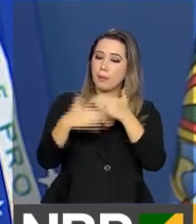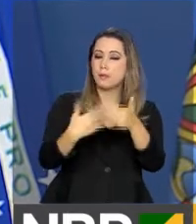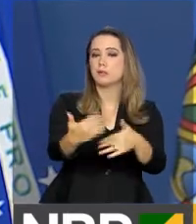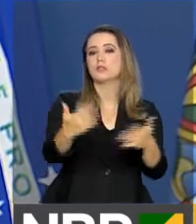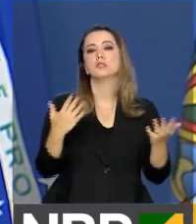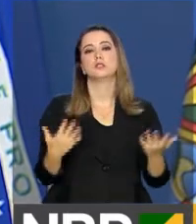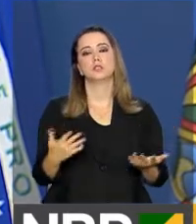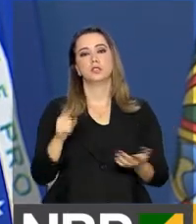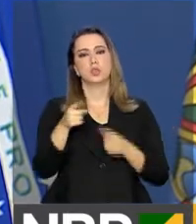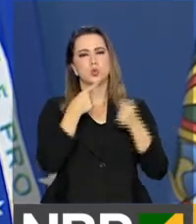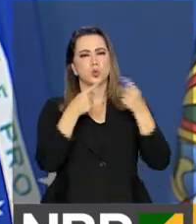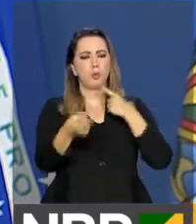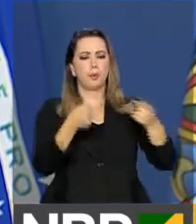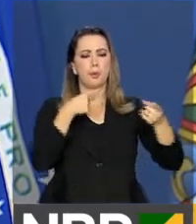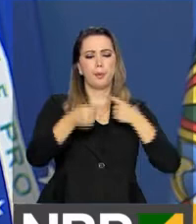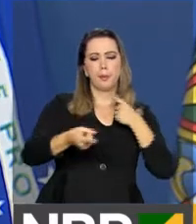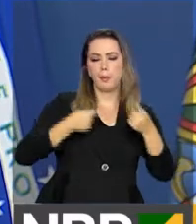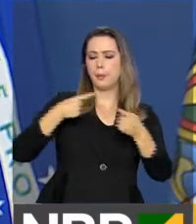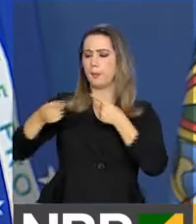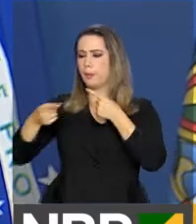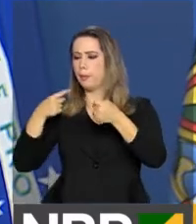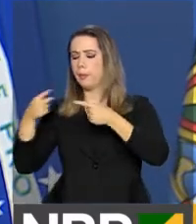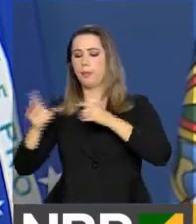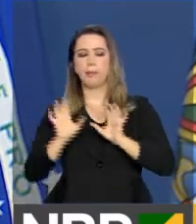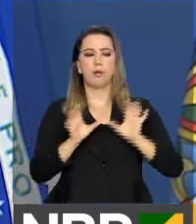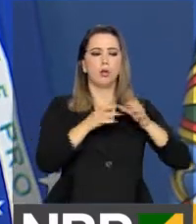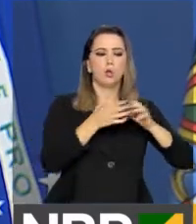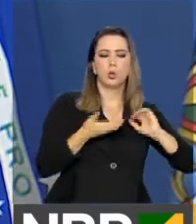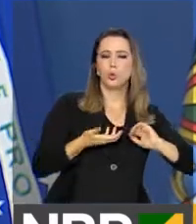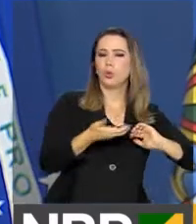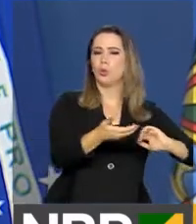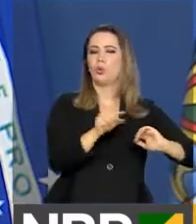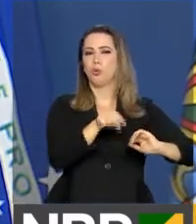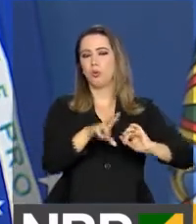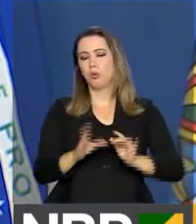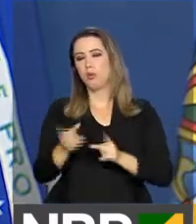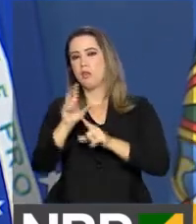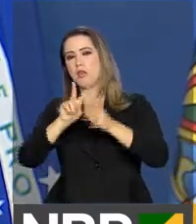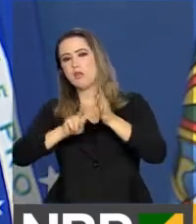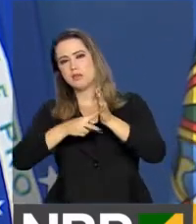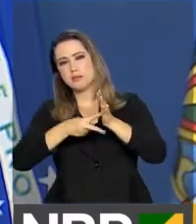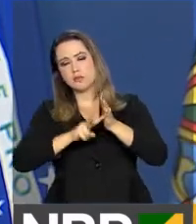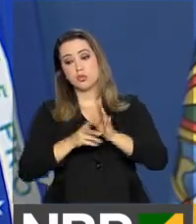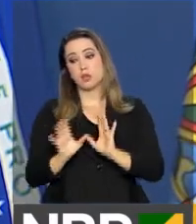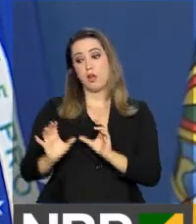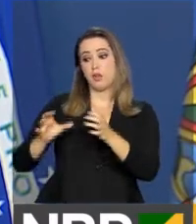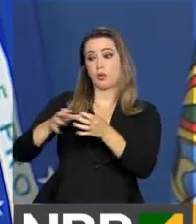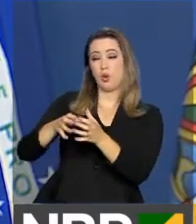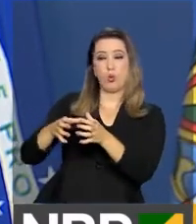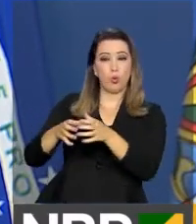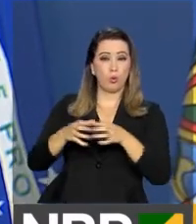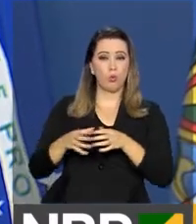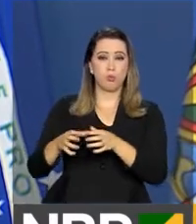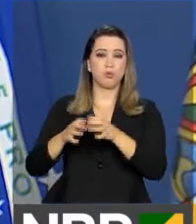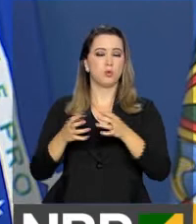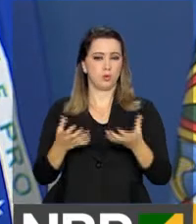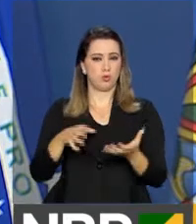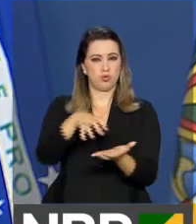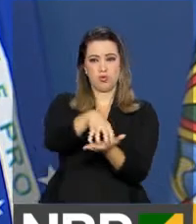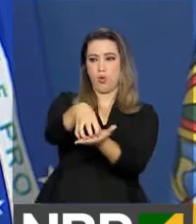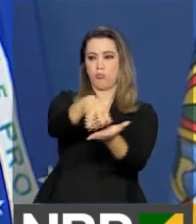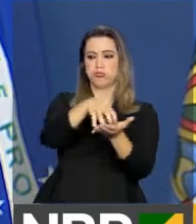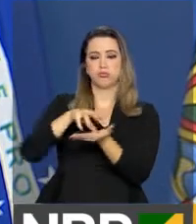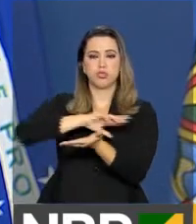no congresso nacional na imprensa em sindicatos e associações a proposta